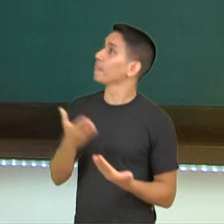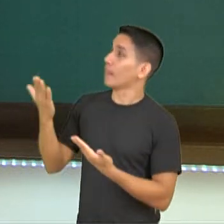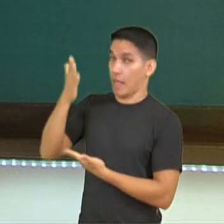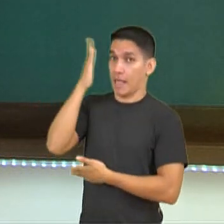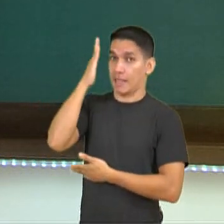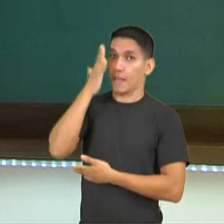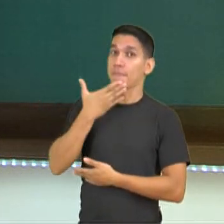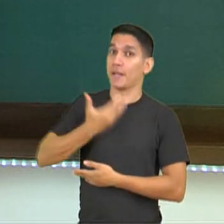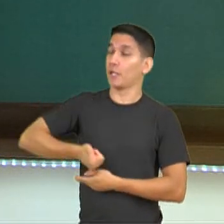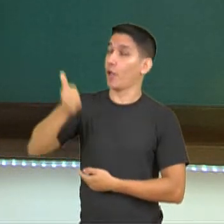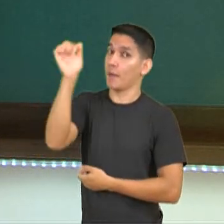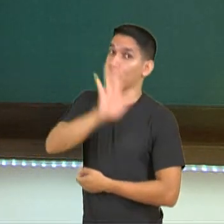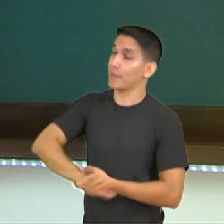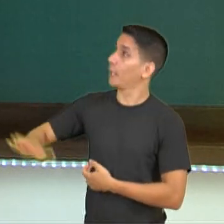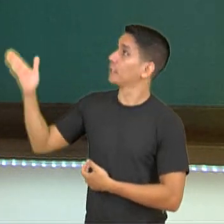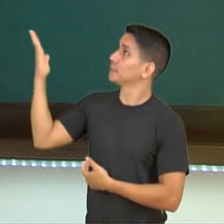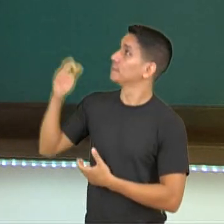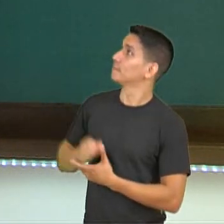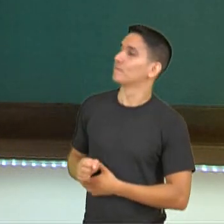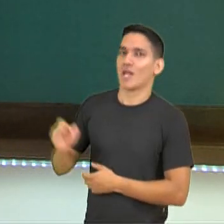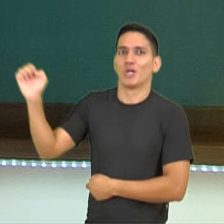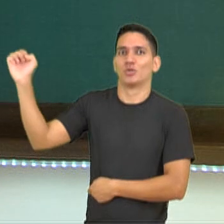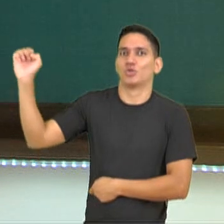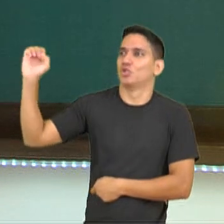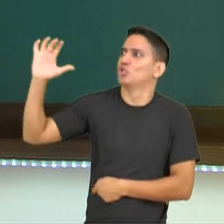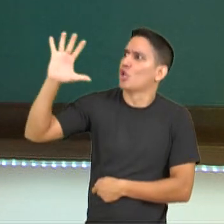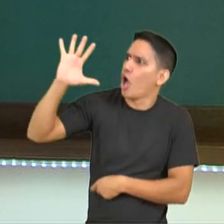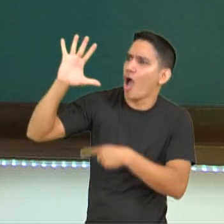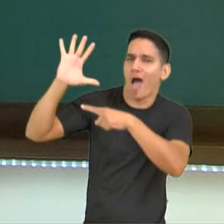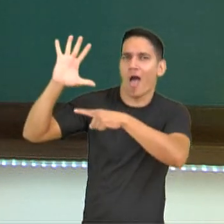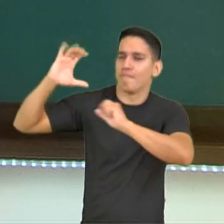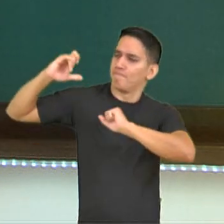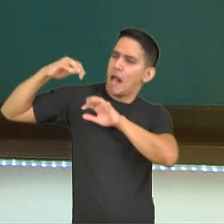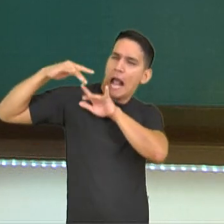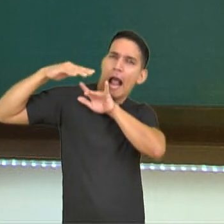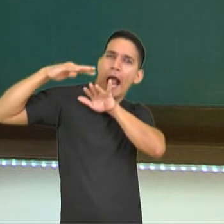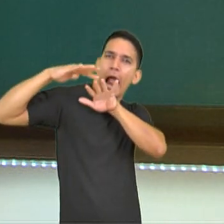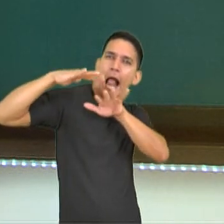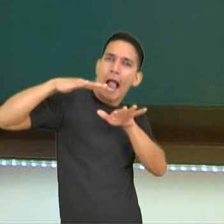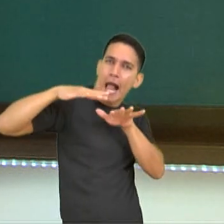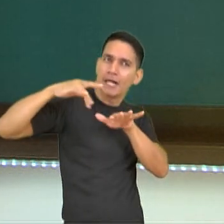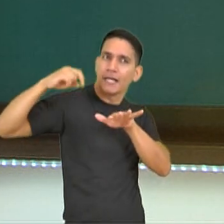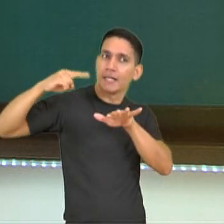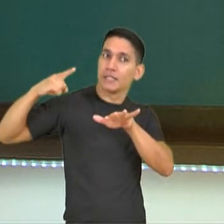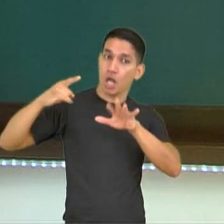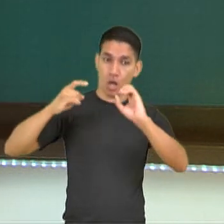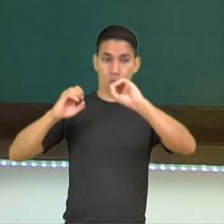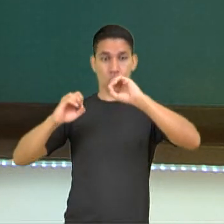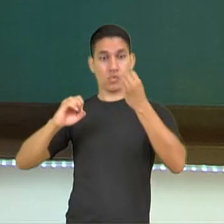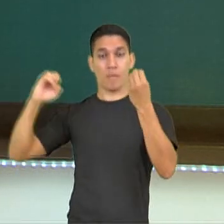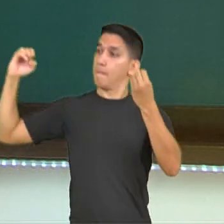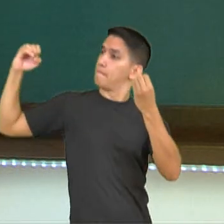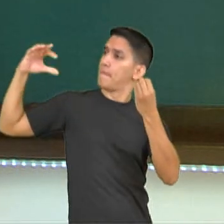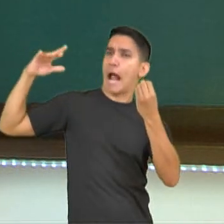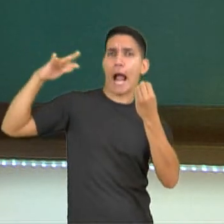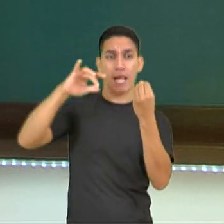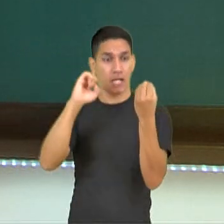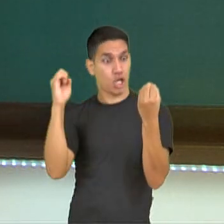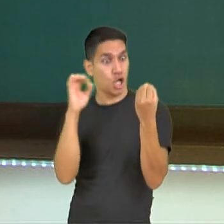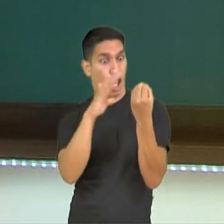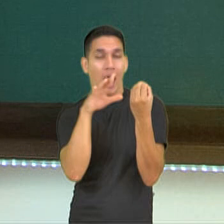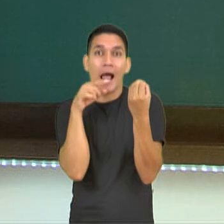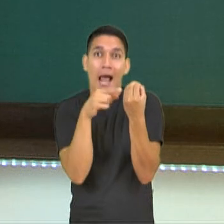entender, então, a imagem traz para nós o Sol, os raios solares. Então, esta parte aqui que está recebendo a